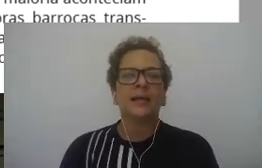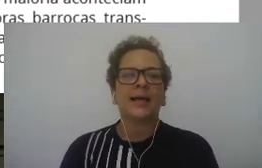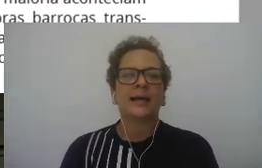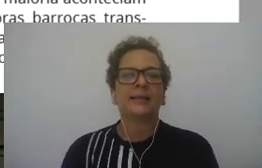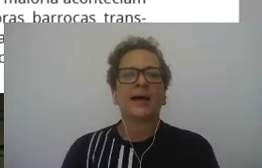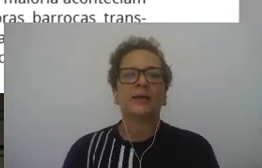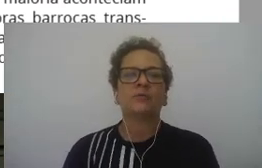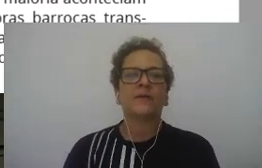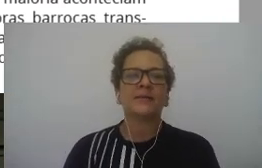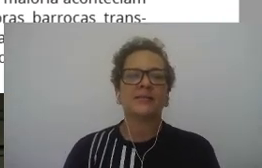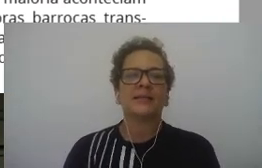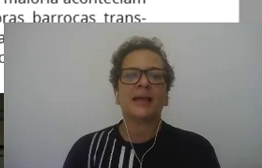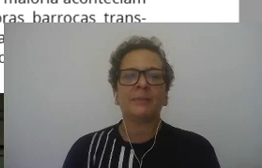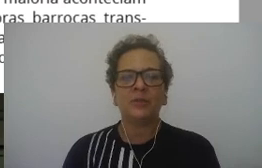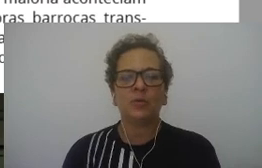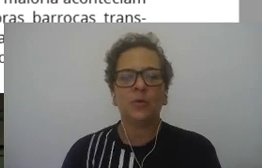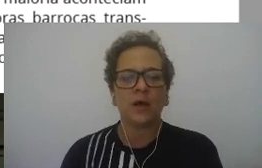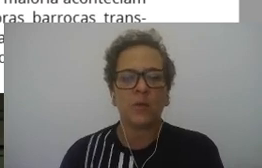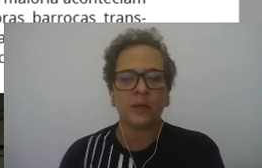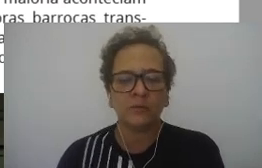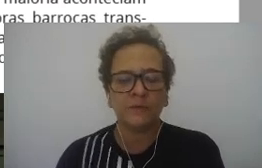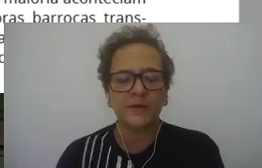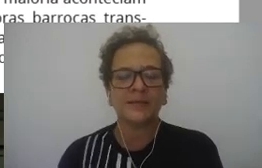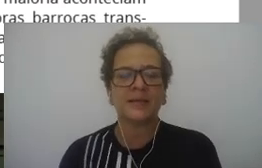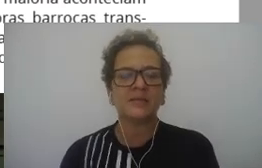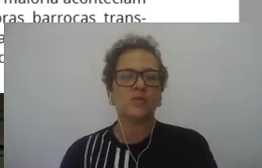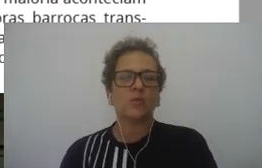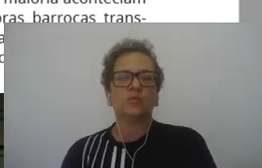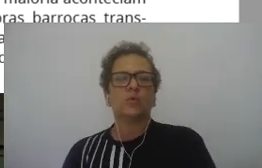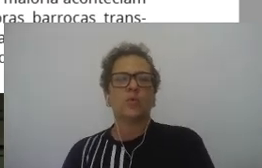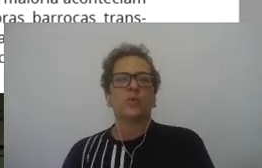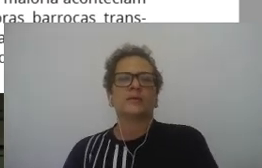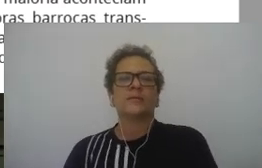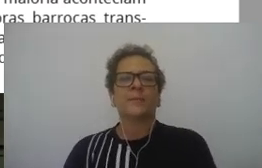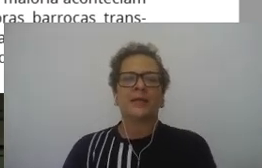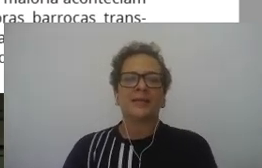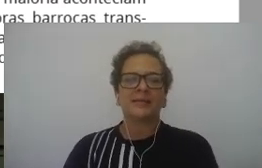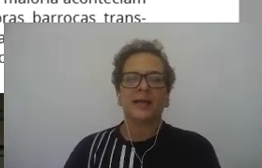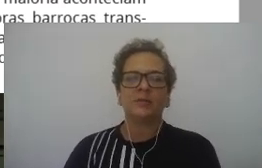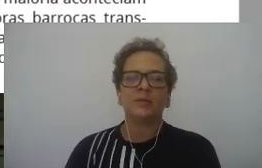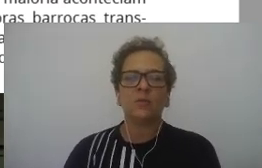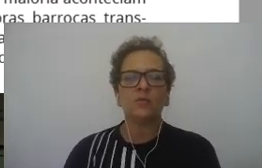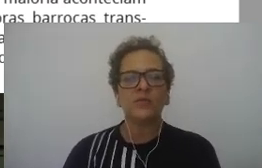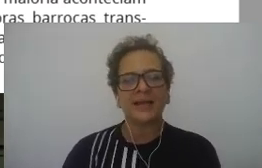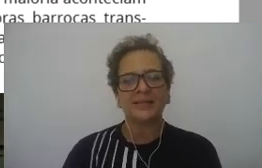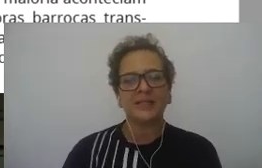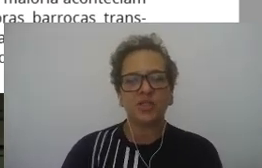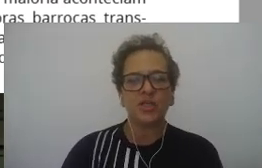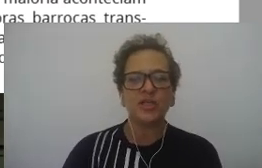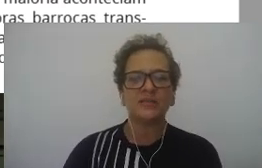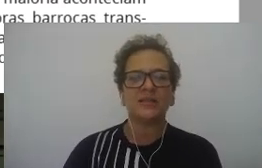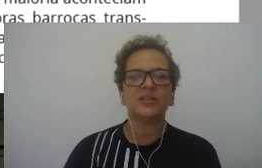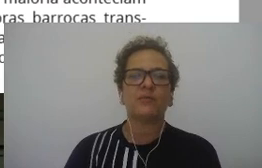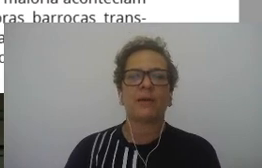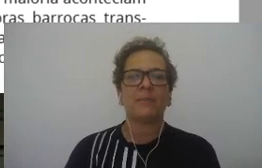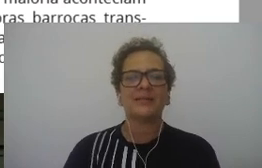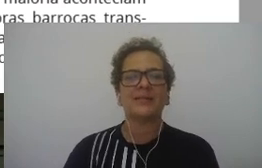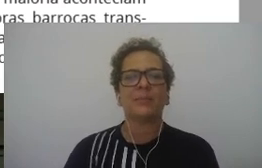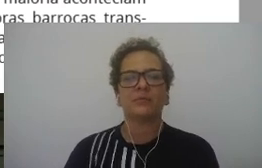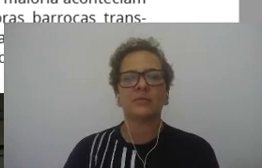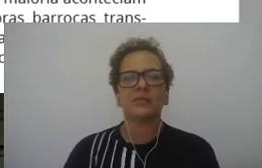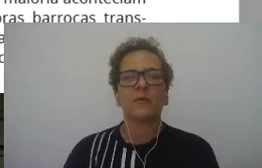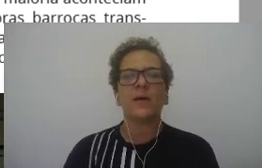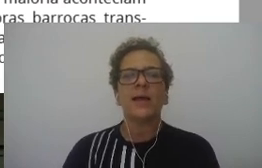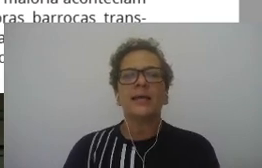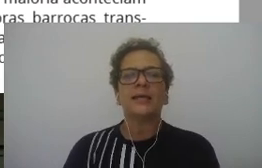tanto na nos fazer na pintura quanto não fazer das esculturas dá certo então os renascentistas eles